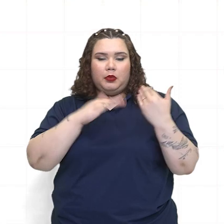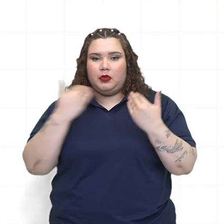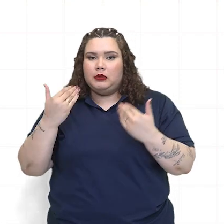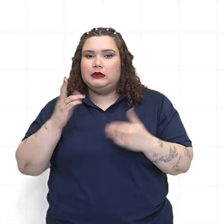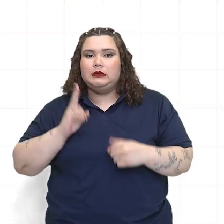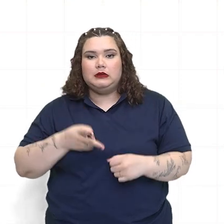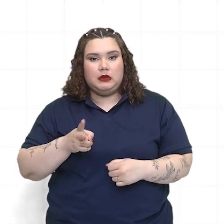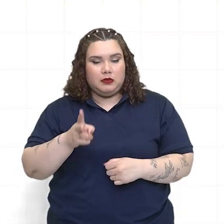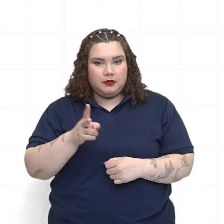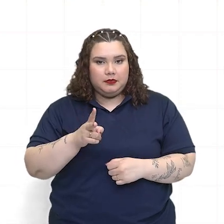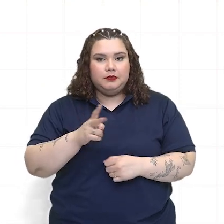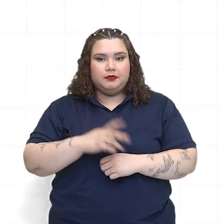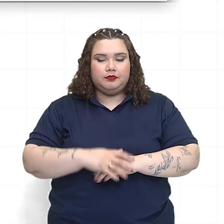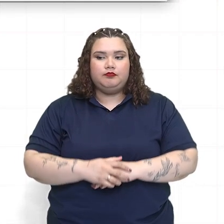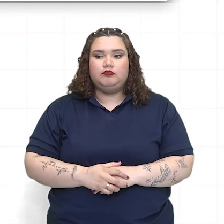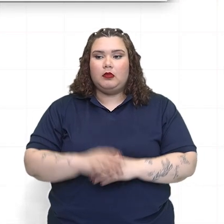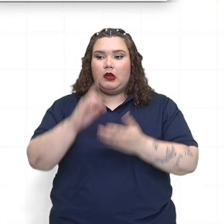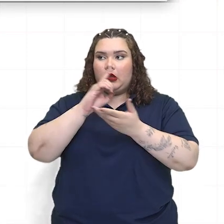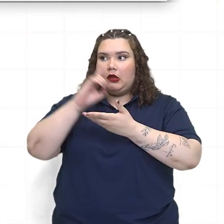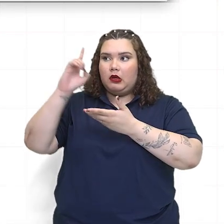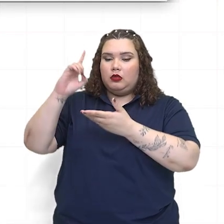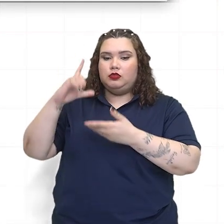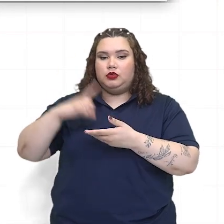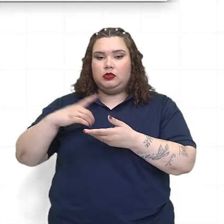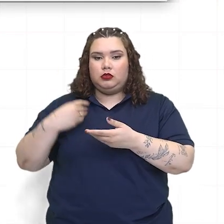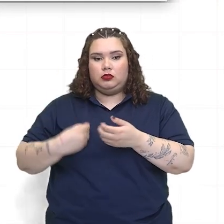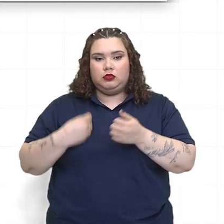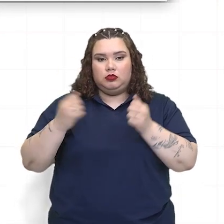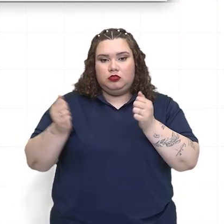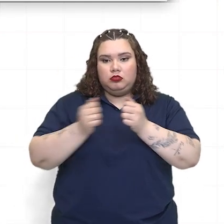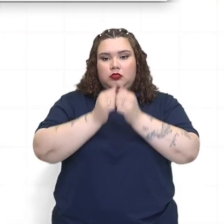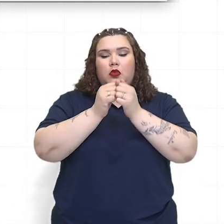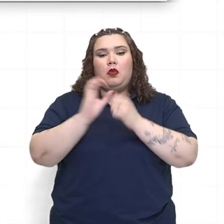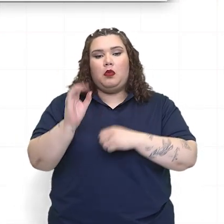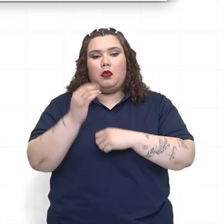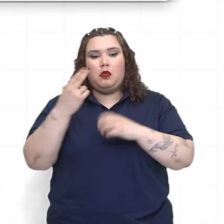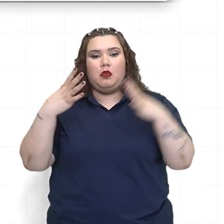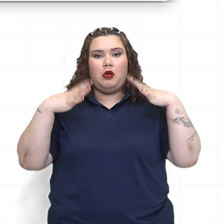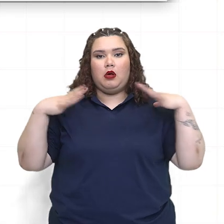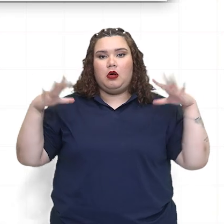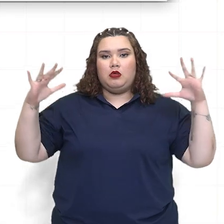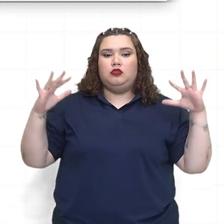quase uma amiga. Deus está presente e envia seus